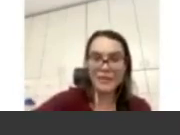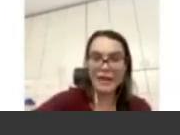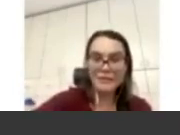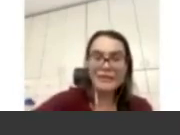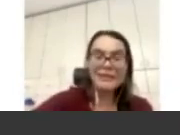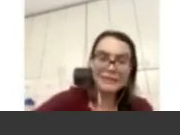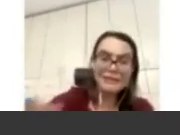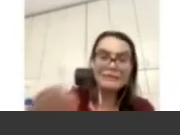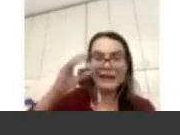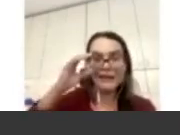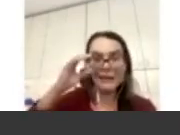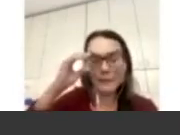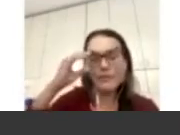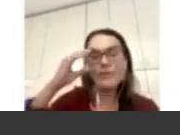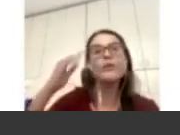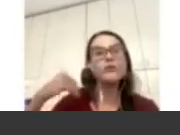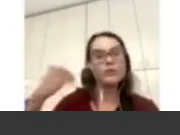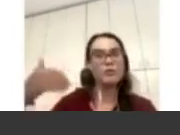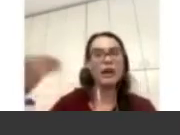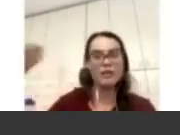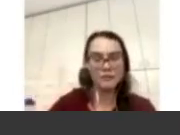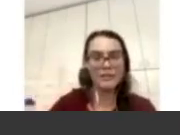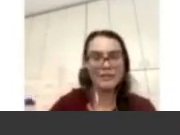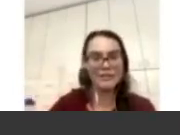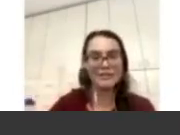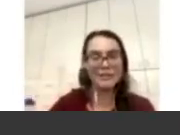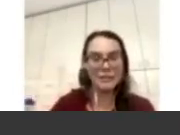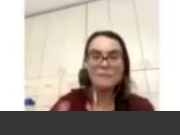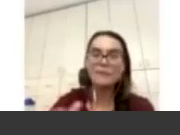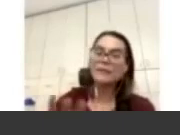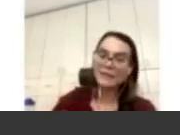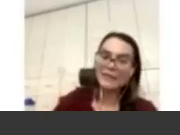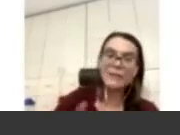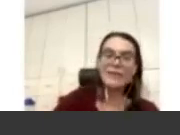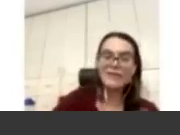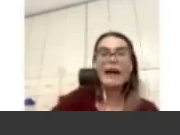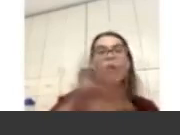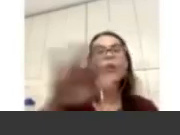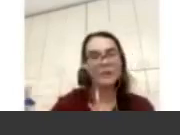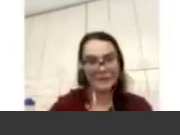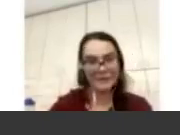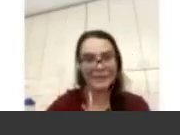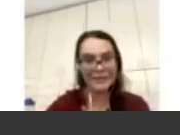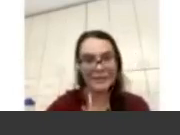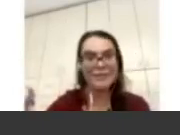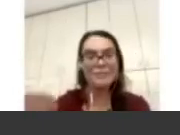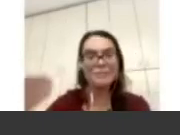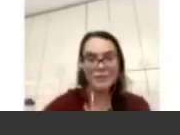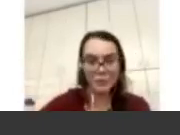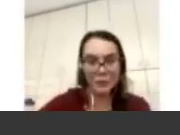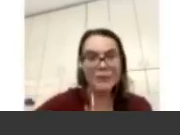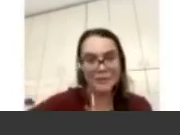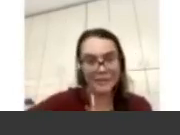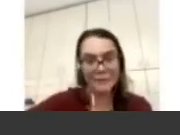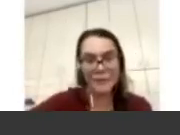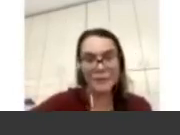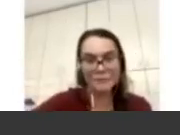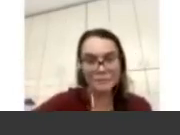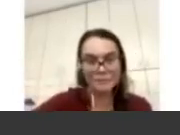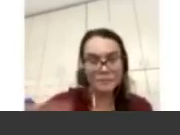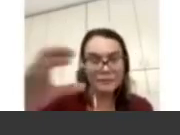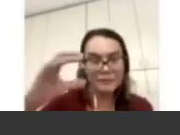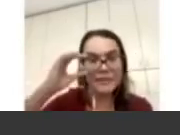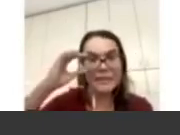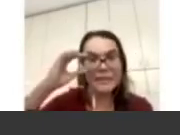tinha resultado, que então valeria a pena a gente continuar difundindo essa estratégia. Então, na sequência, a outra metade da rede passou pelo